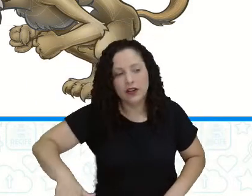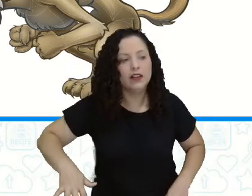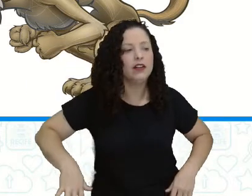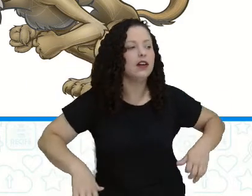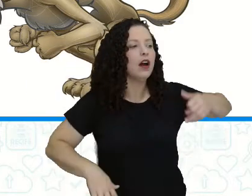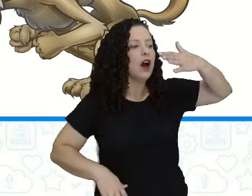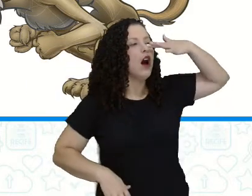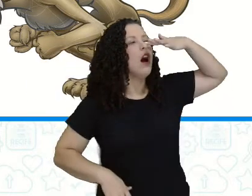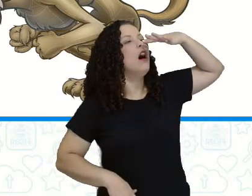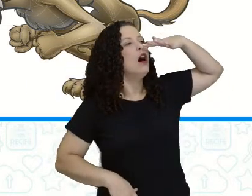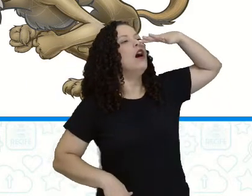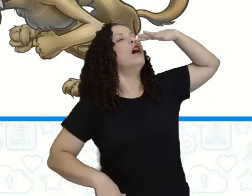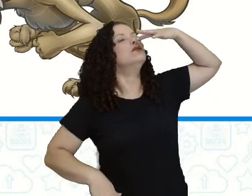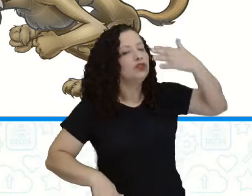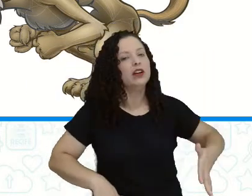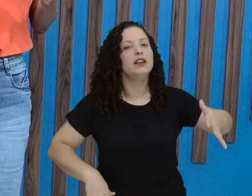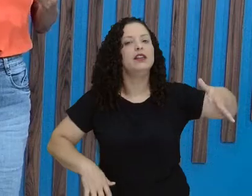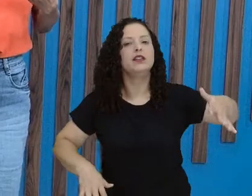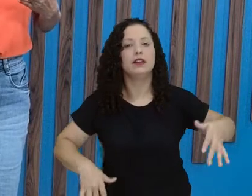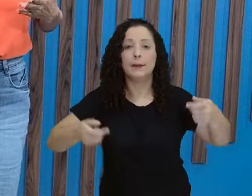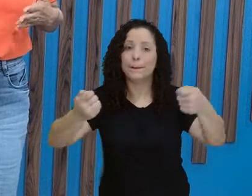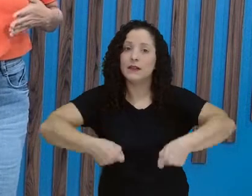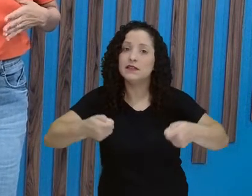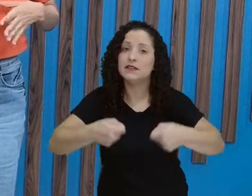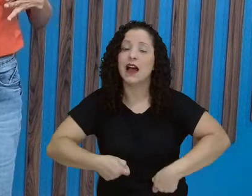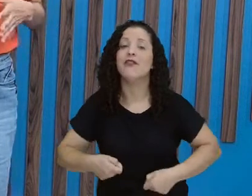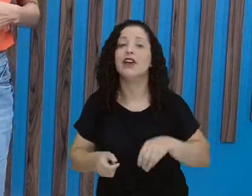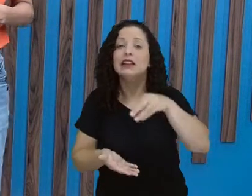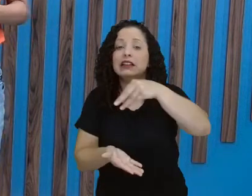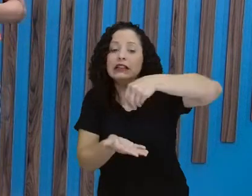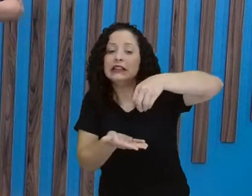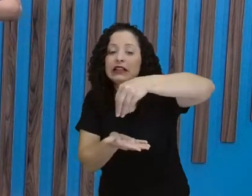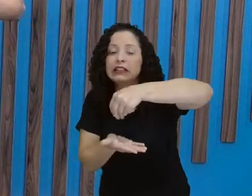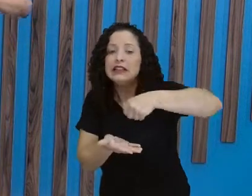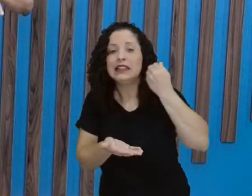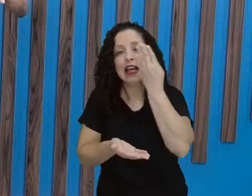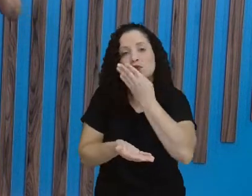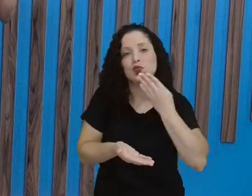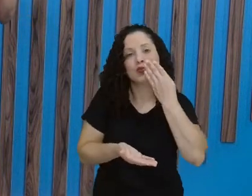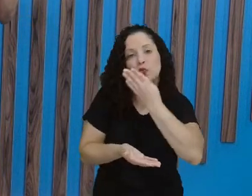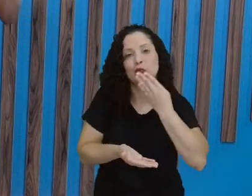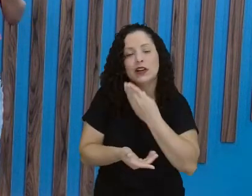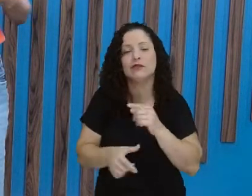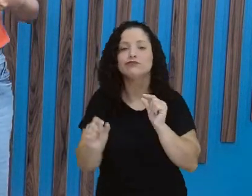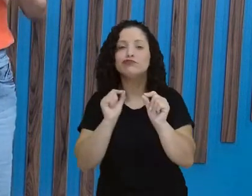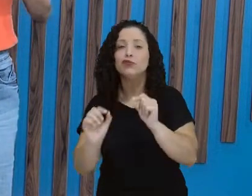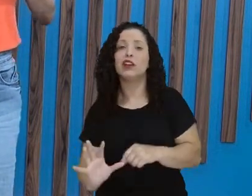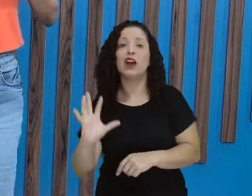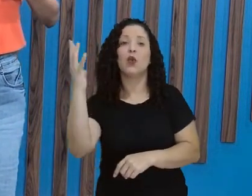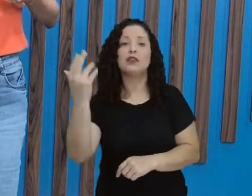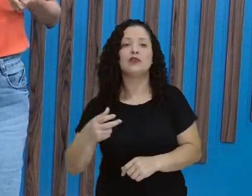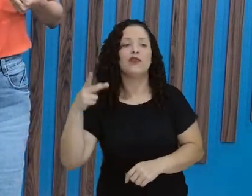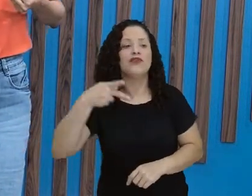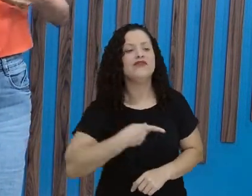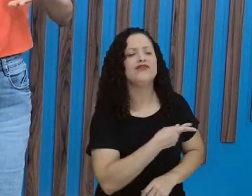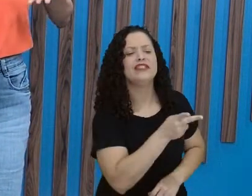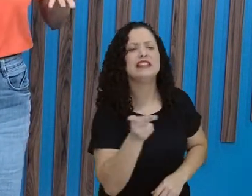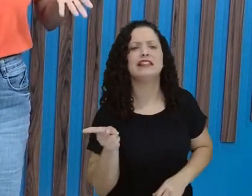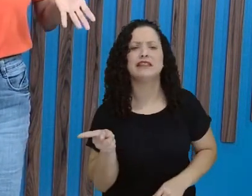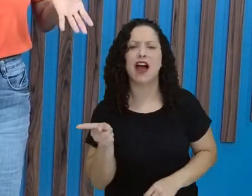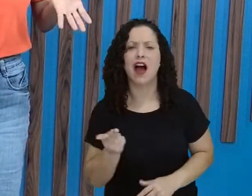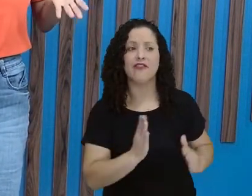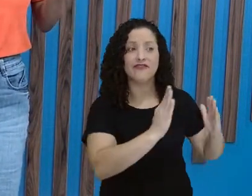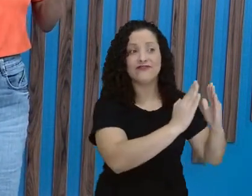e precisava de açúcar. Ele ficou sem açúcar. E sabe o que aconteceu? Ele resolveu visitar